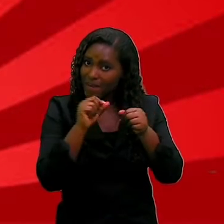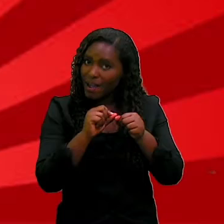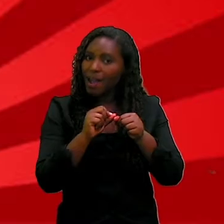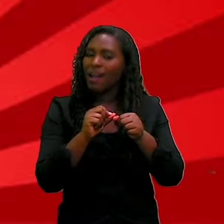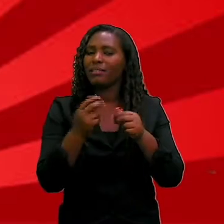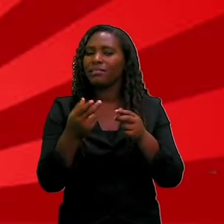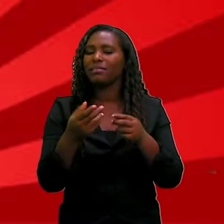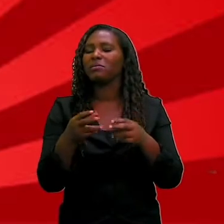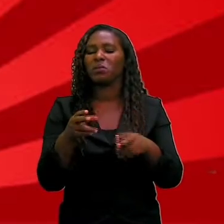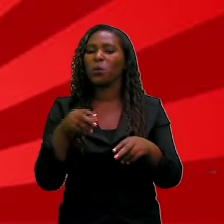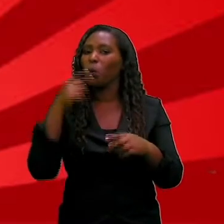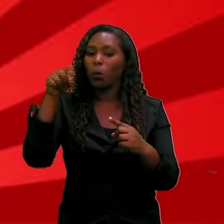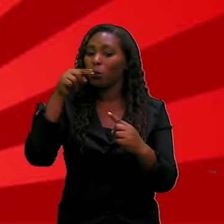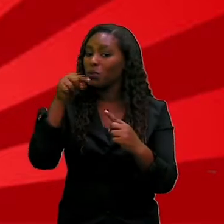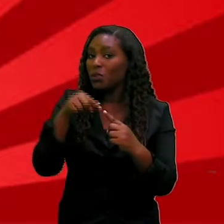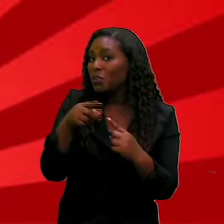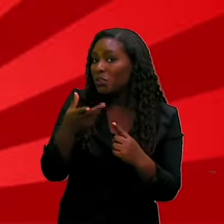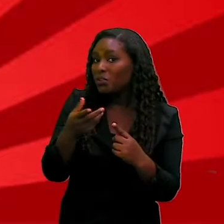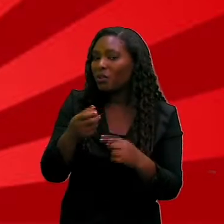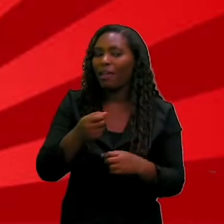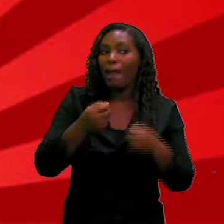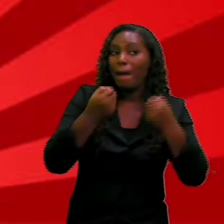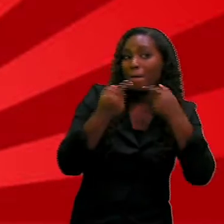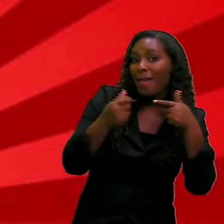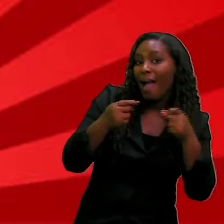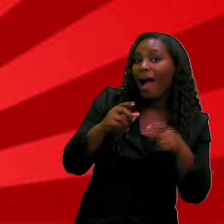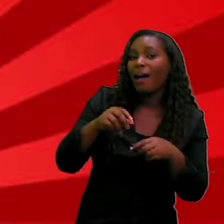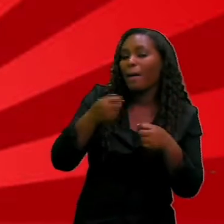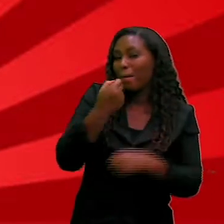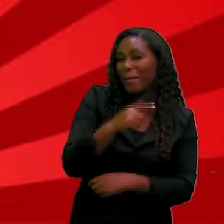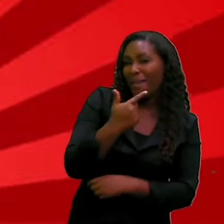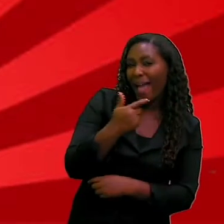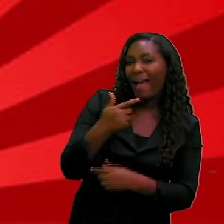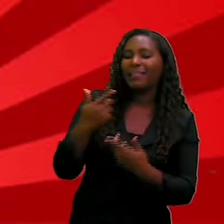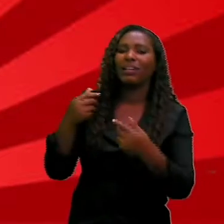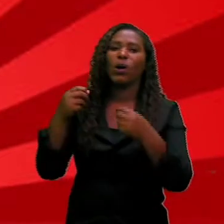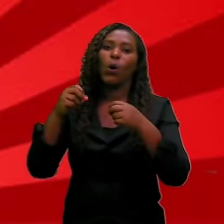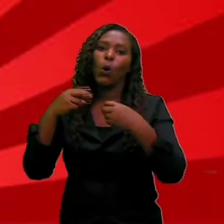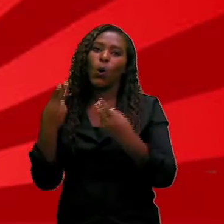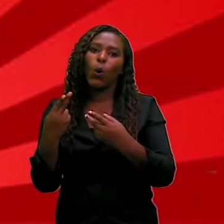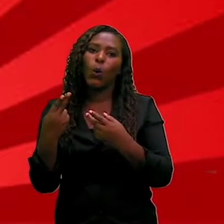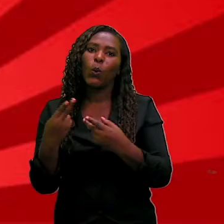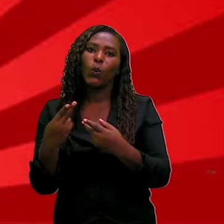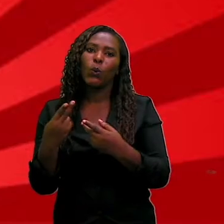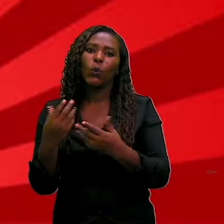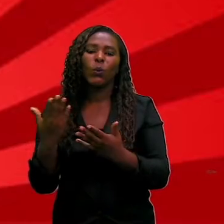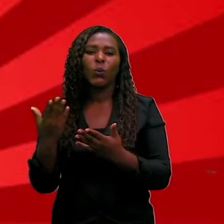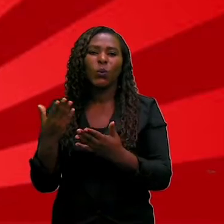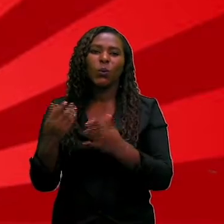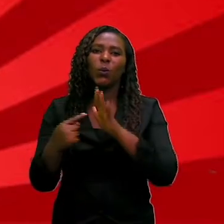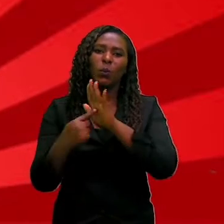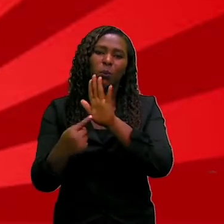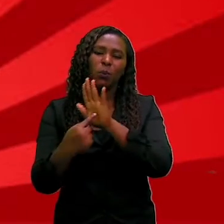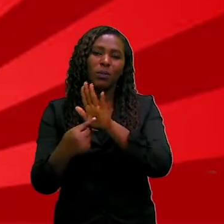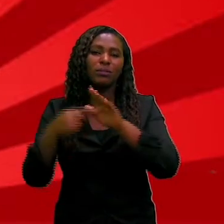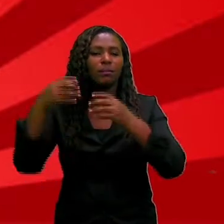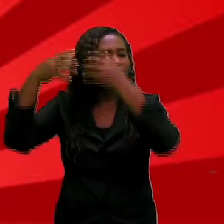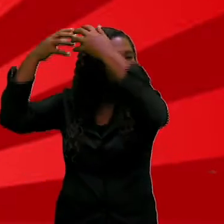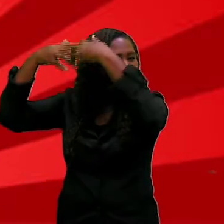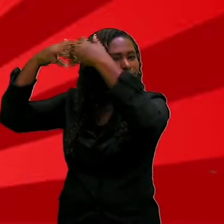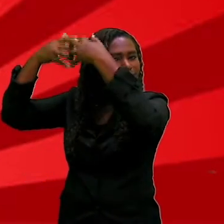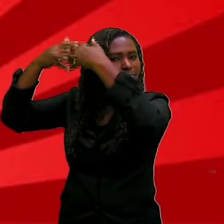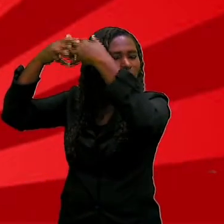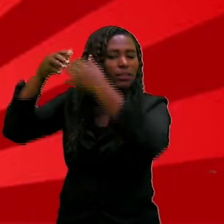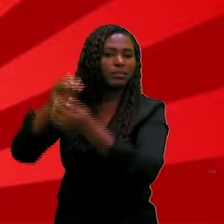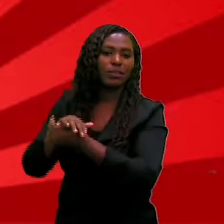reflexão. Olha só o exemplo que eu trouxe para vocês. Aí, olha só para vocês verem. Deixa eu sair da frente um pouquinho aqui, né? Isso, vamos